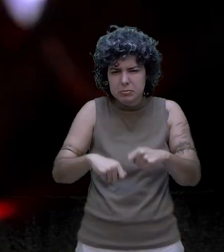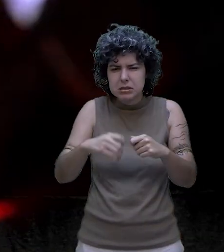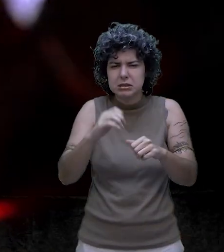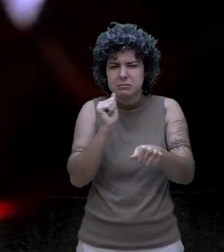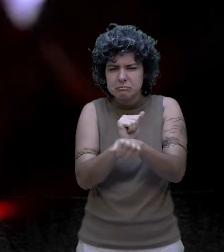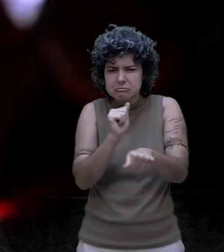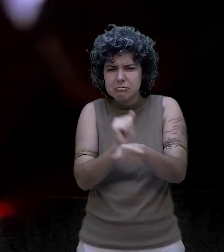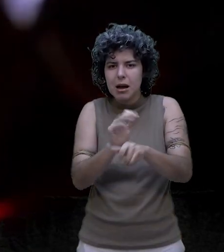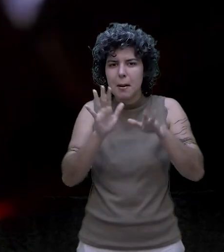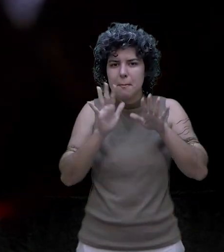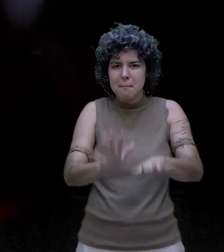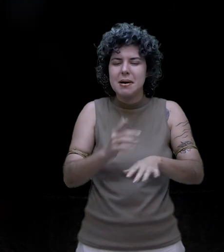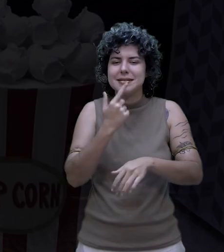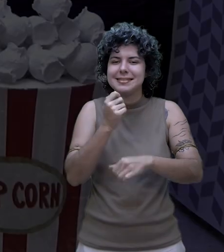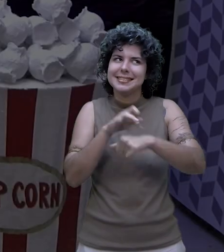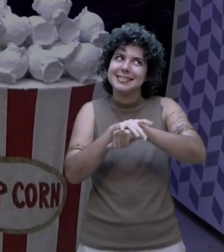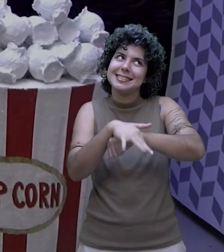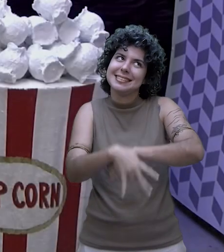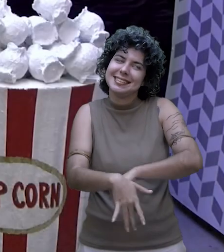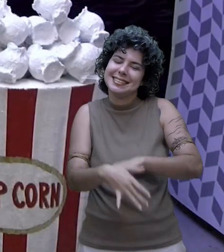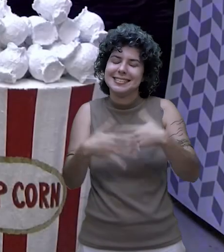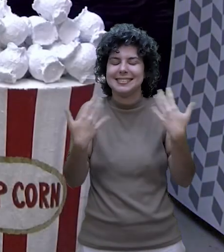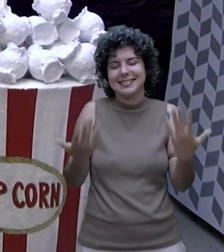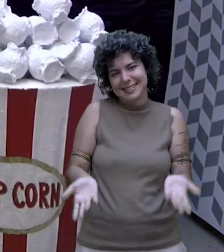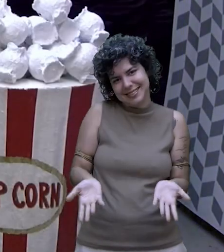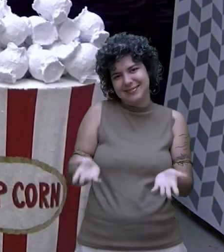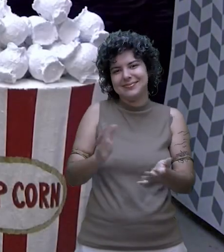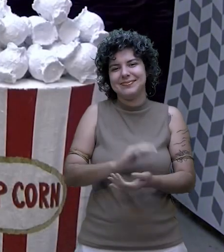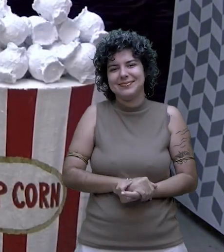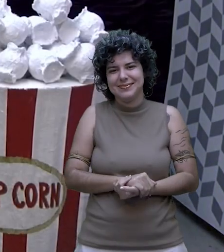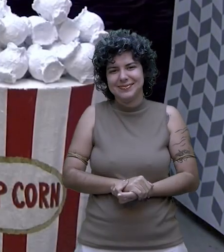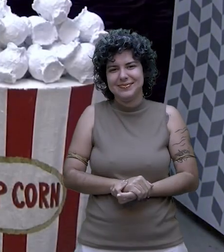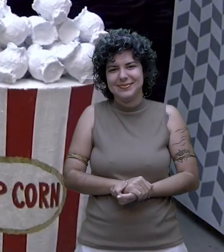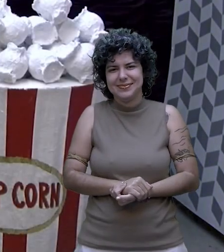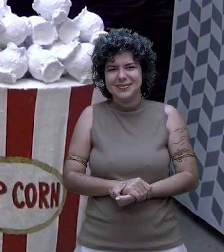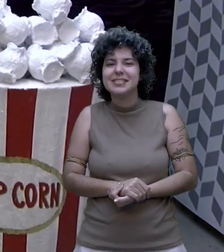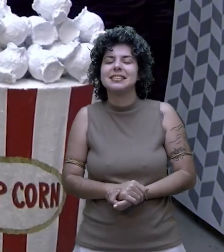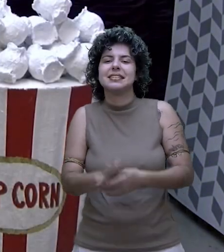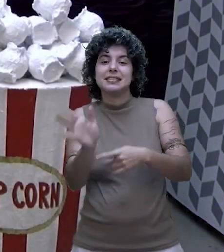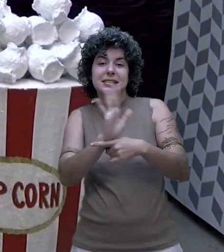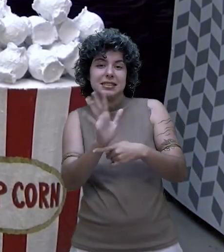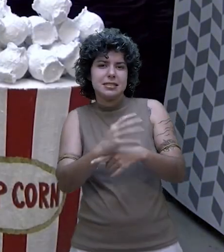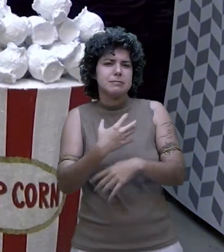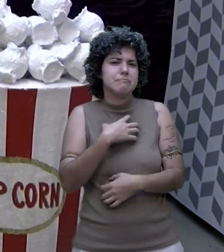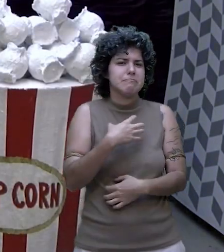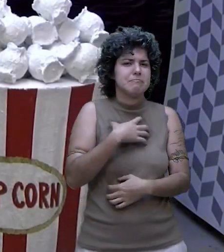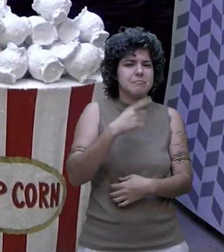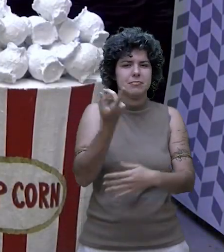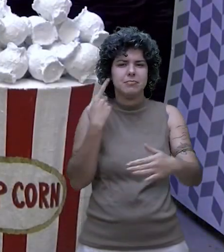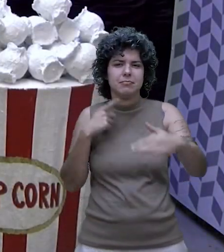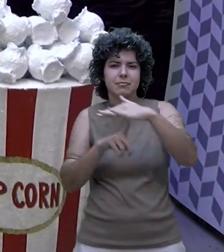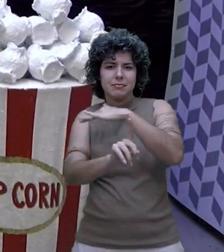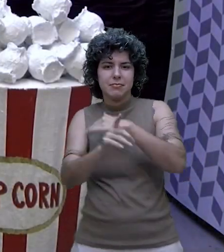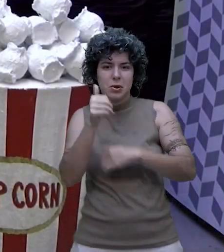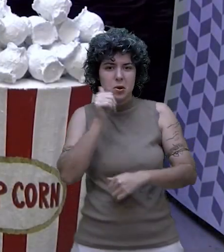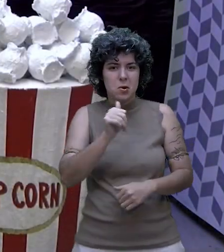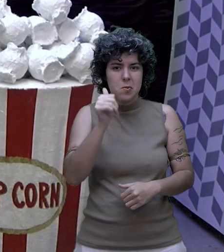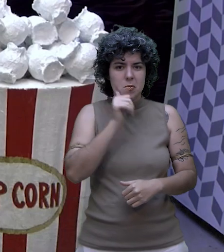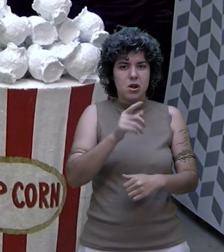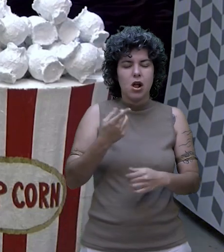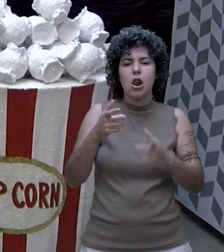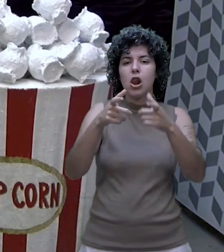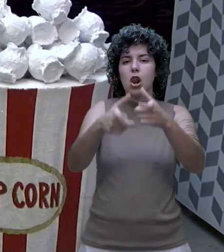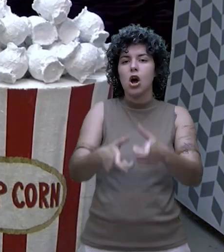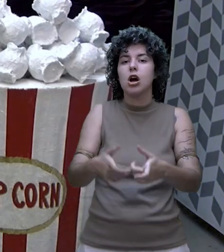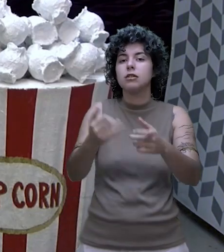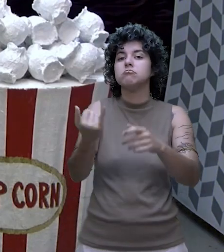de contas, Tarantino. Será que o cinema está sentindo a entrada das mulheres em cargos importantes do set? Essa é